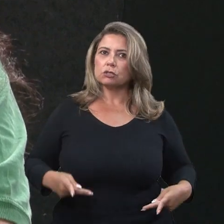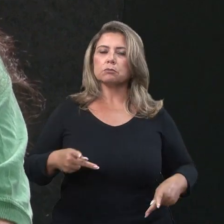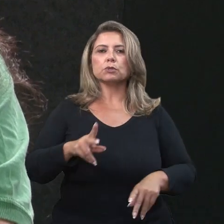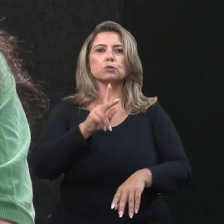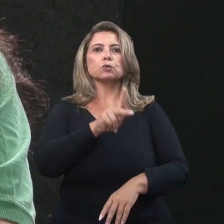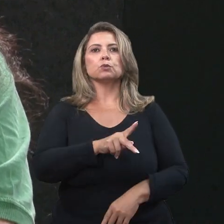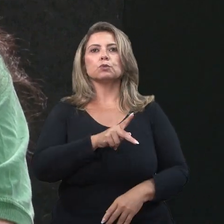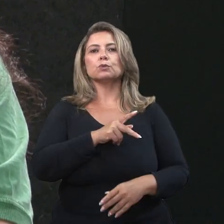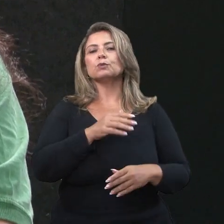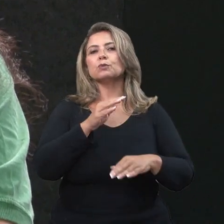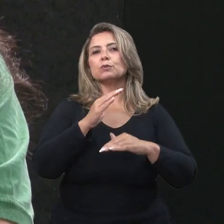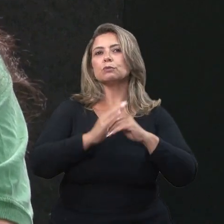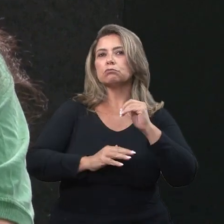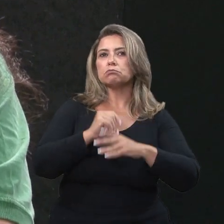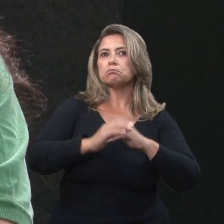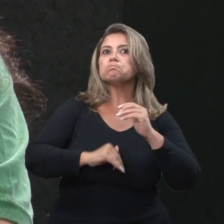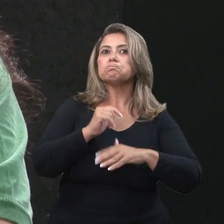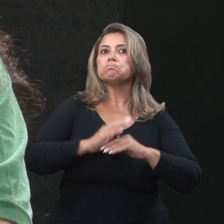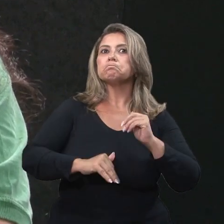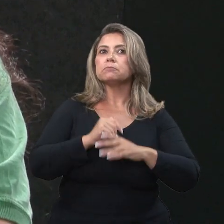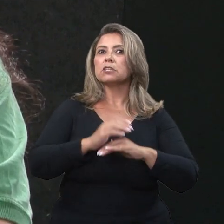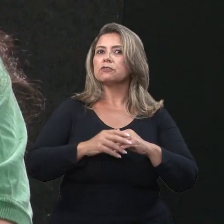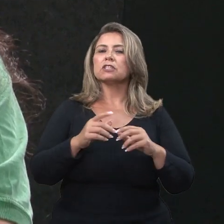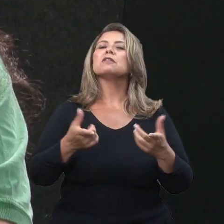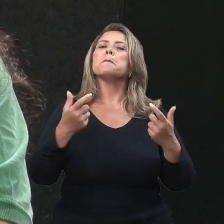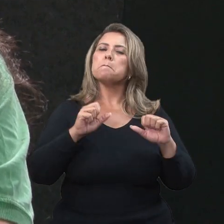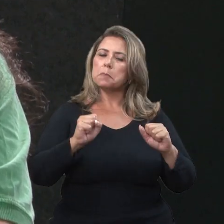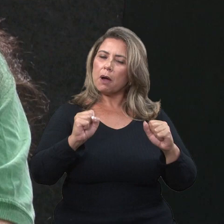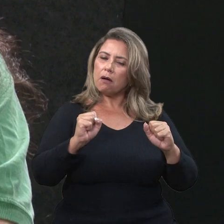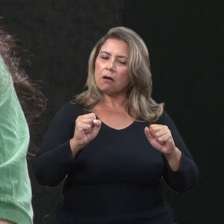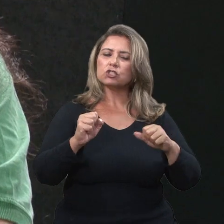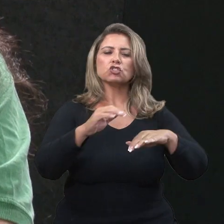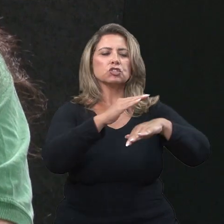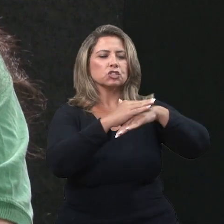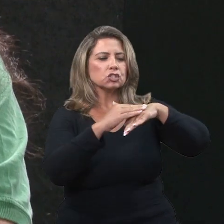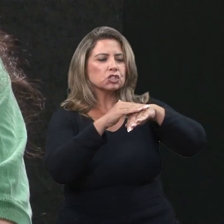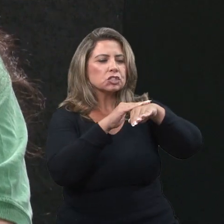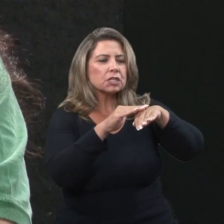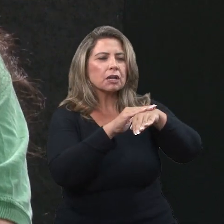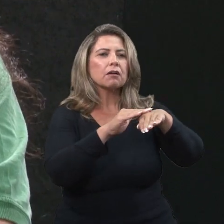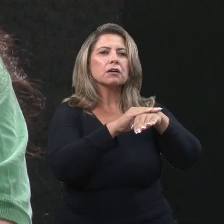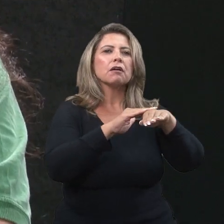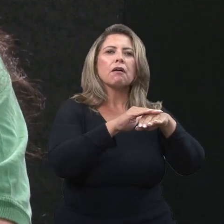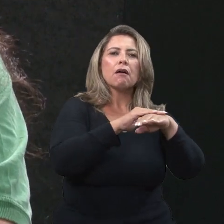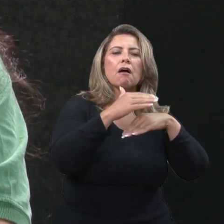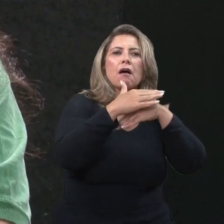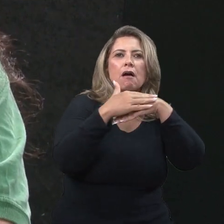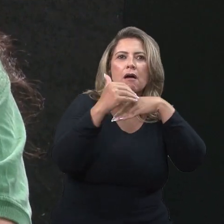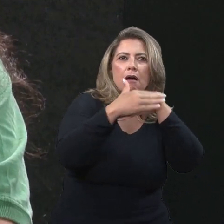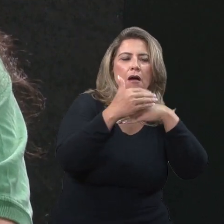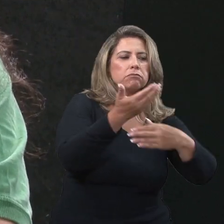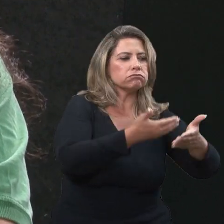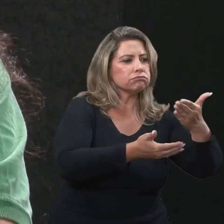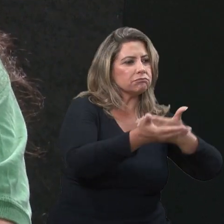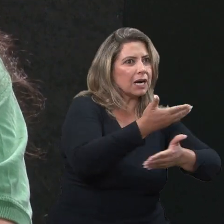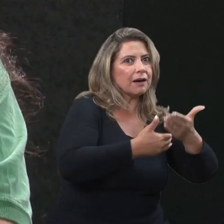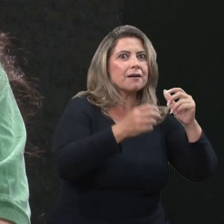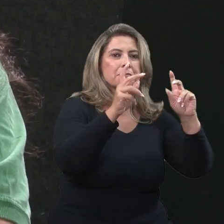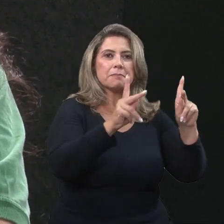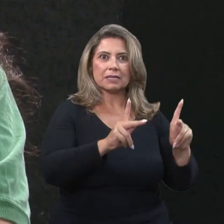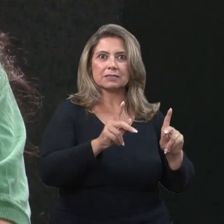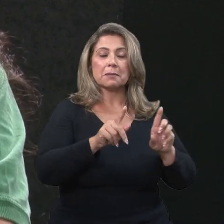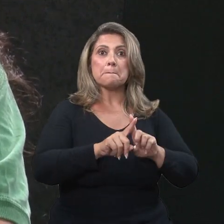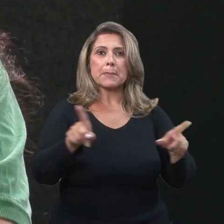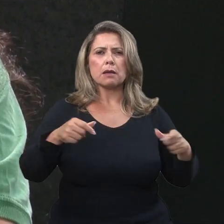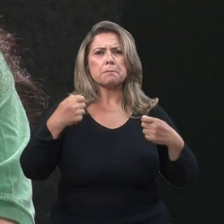gente não possa mais se cumprimentar, nem ser afetuoso com os nossos colegas para criar esse ambiente agradável e harmônico, mas também tem